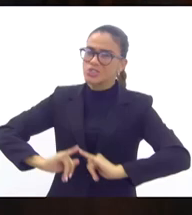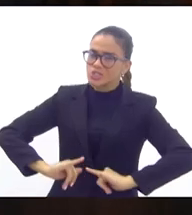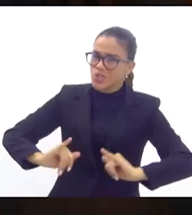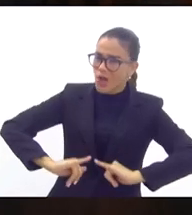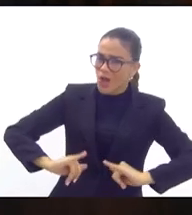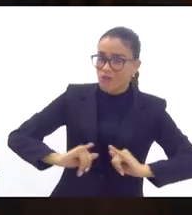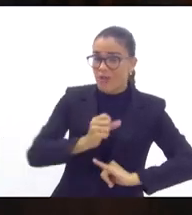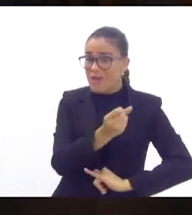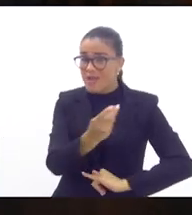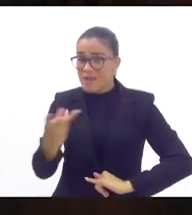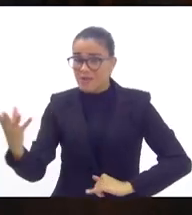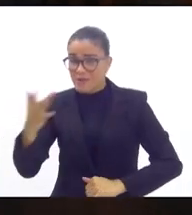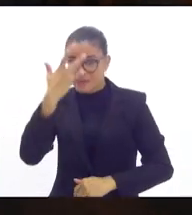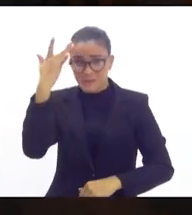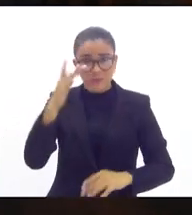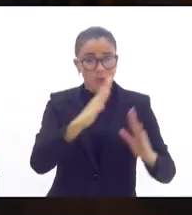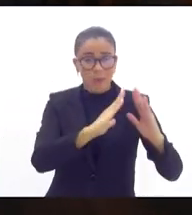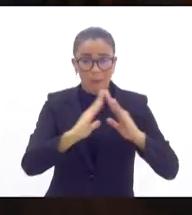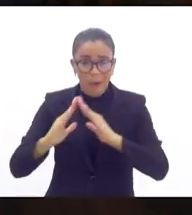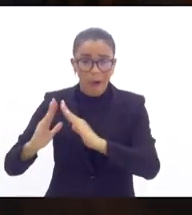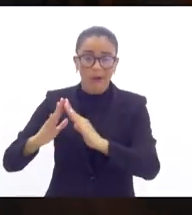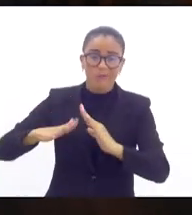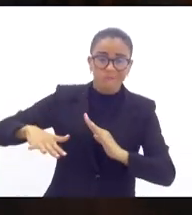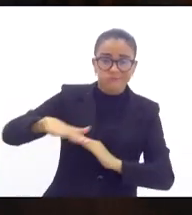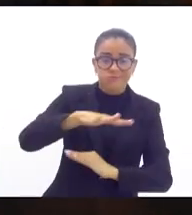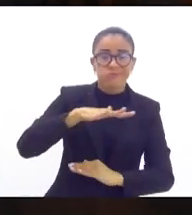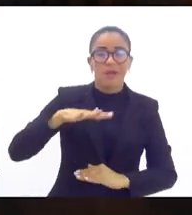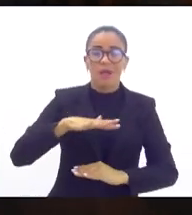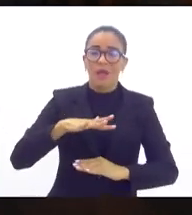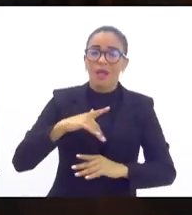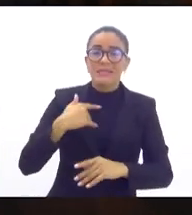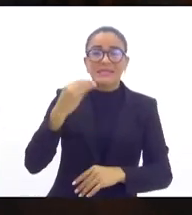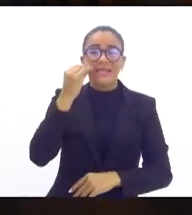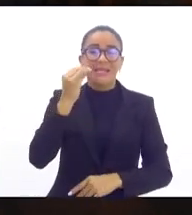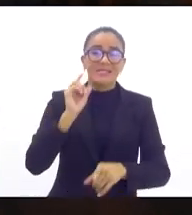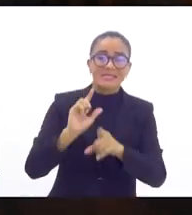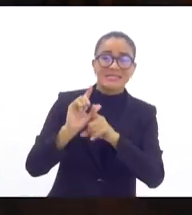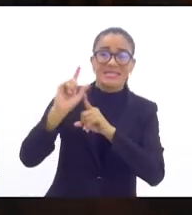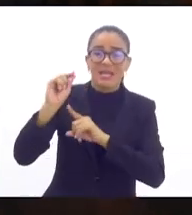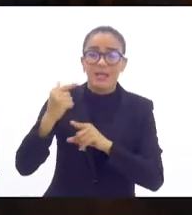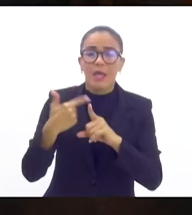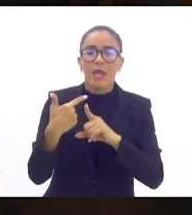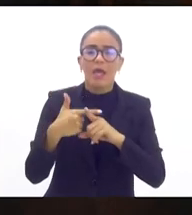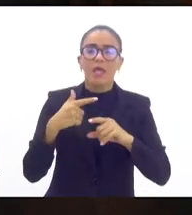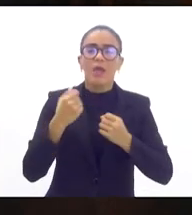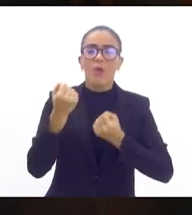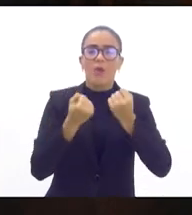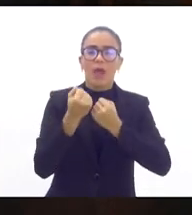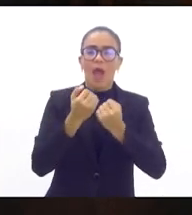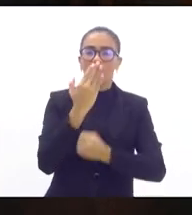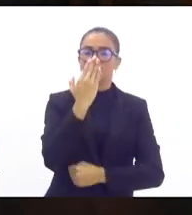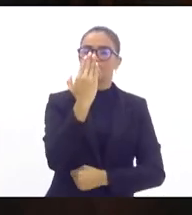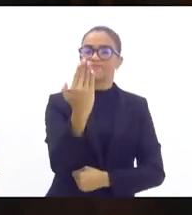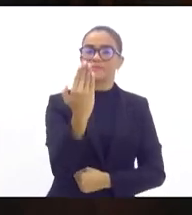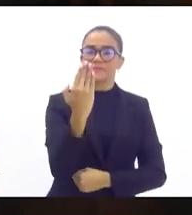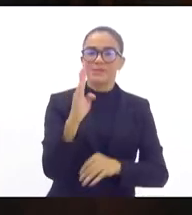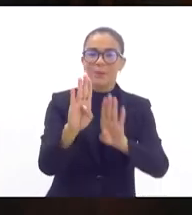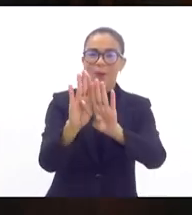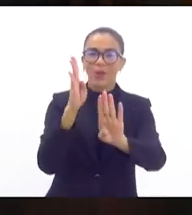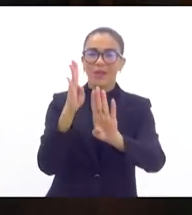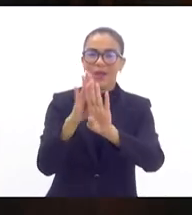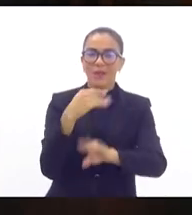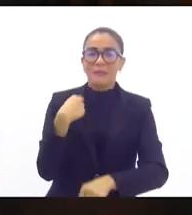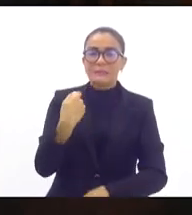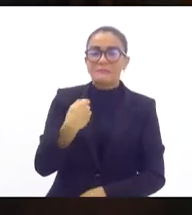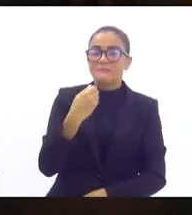tenho certeza que muitos moradores que estão aqui já saíram de casa ele tentaram sair de casa na hora e não conseguiram que tinha um carro na porta aí ele tem que pedir